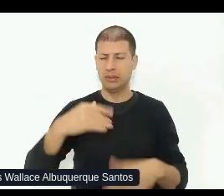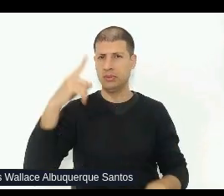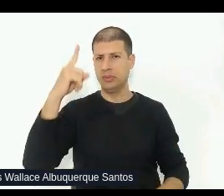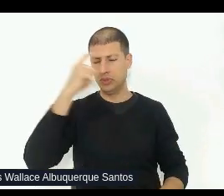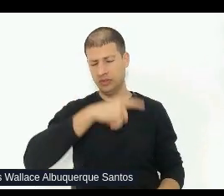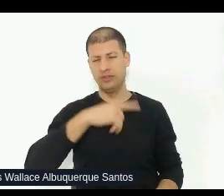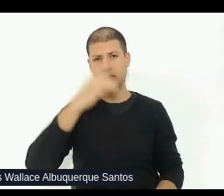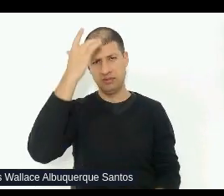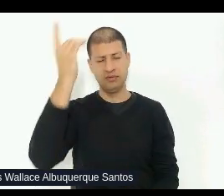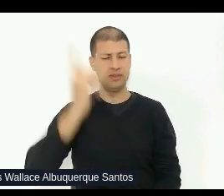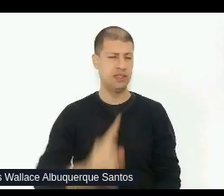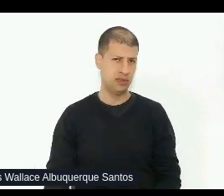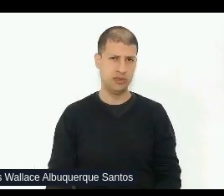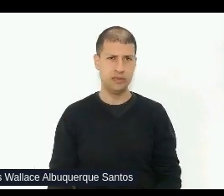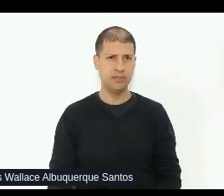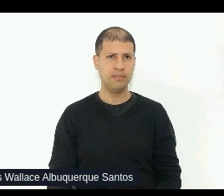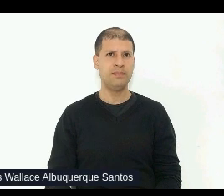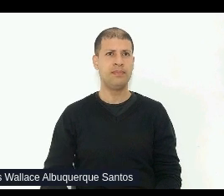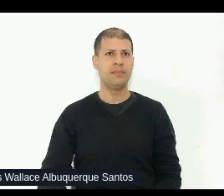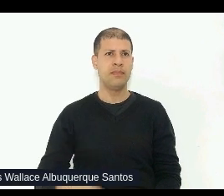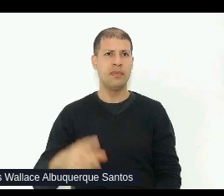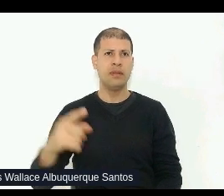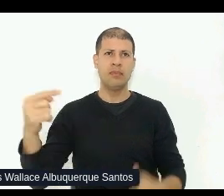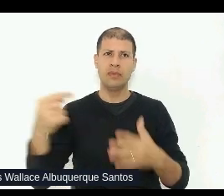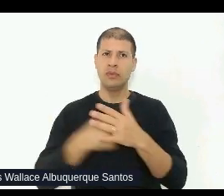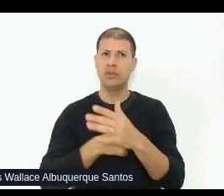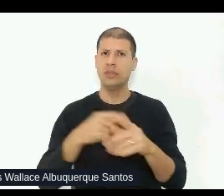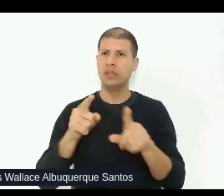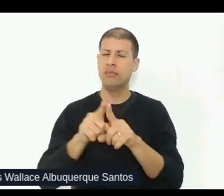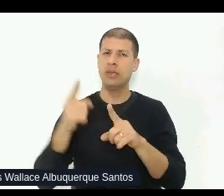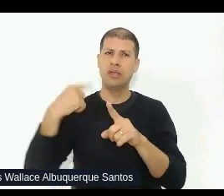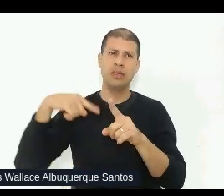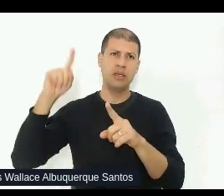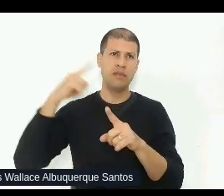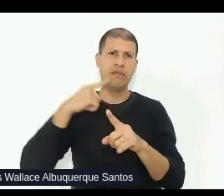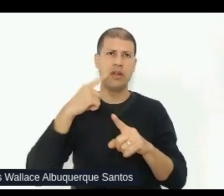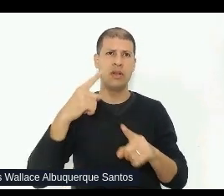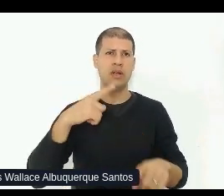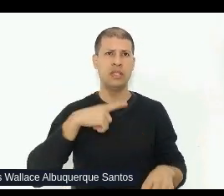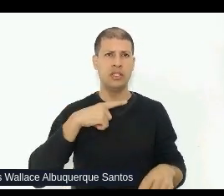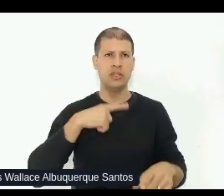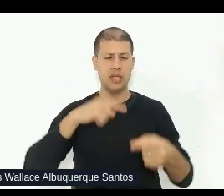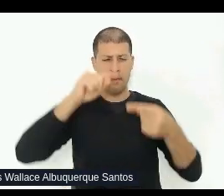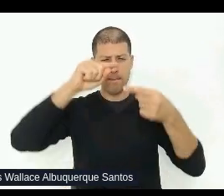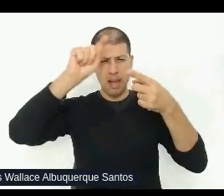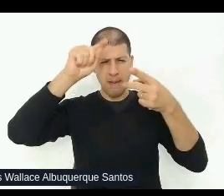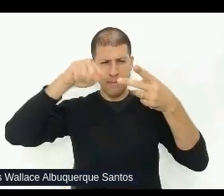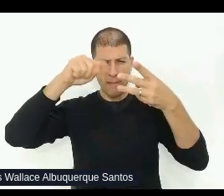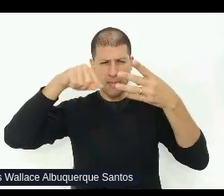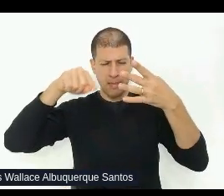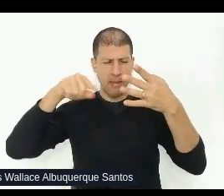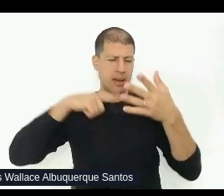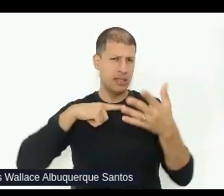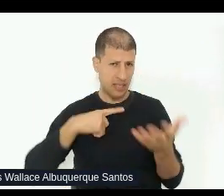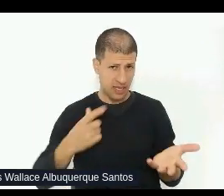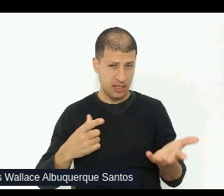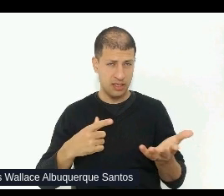interface. Já até me perguntaram na palestra anterior ali, que eu falei, se eu tinha um checklist de,